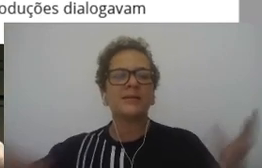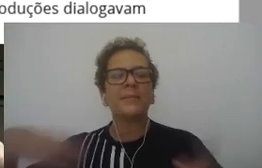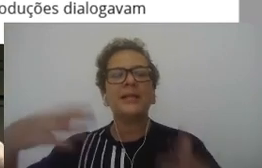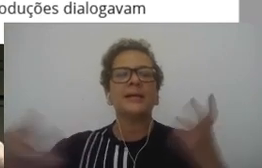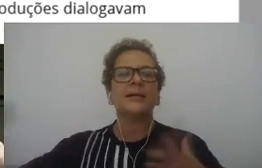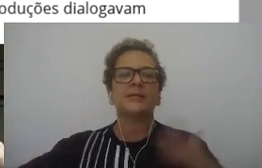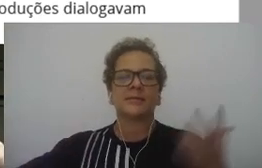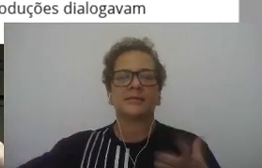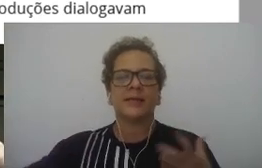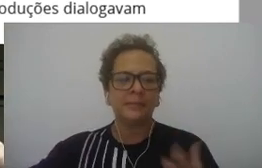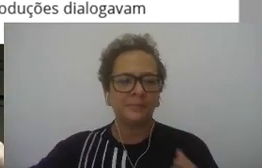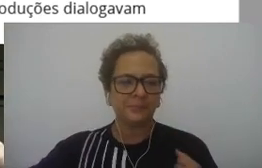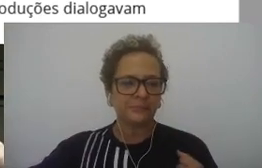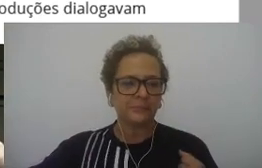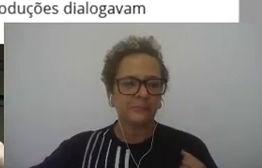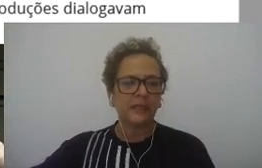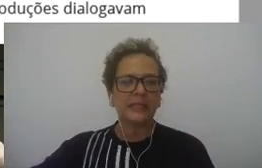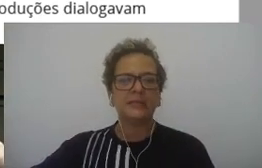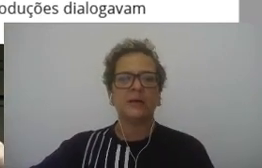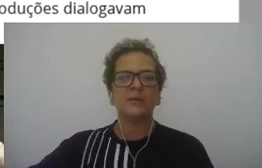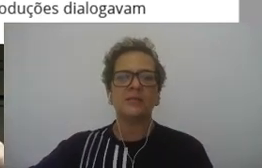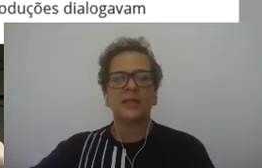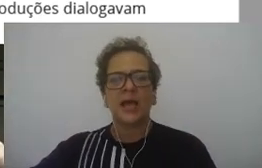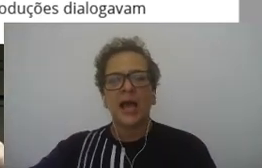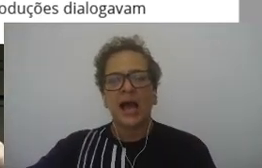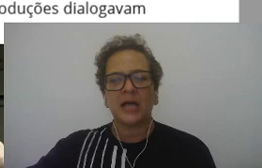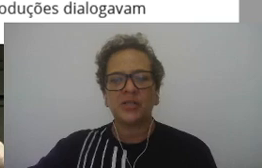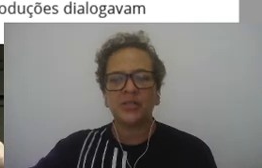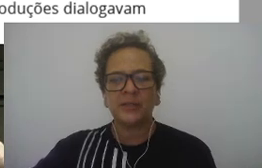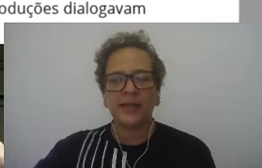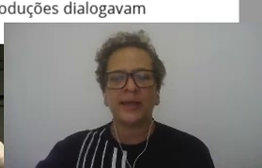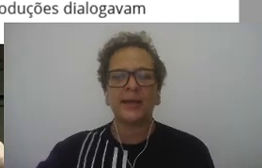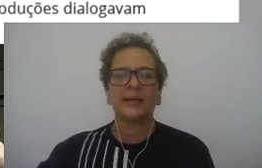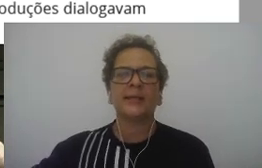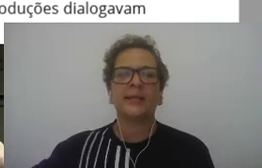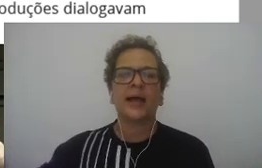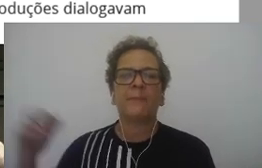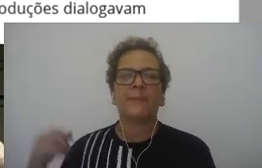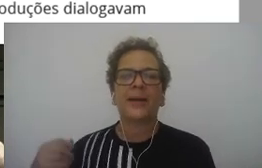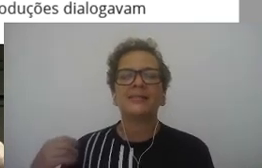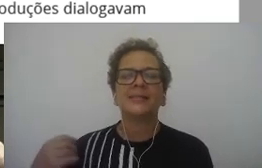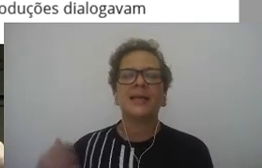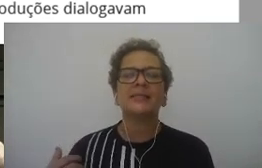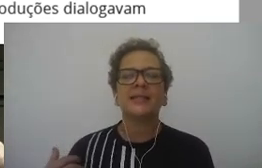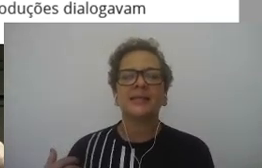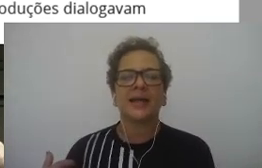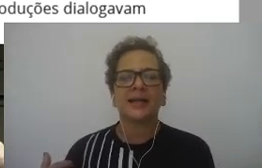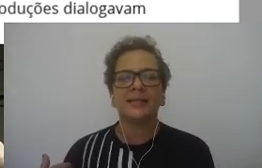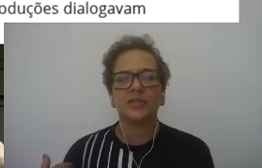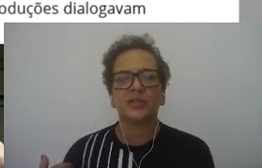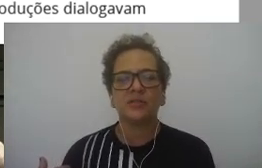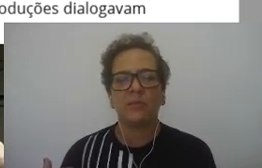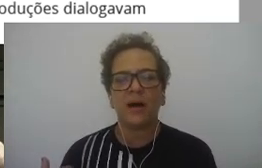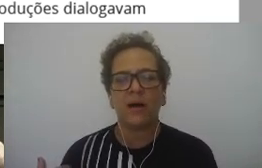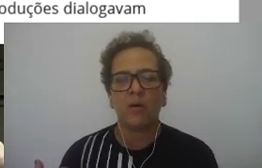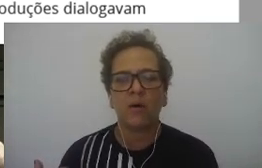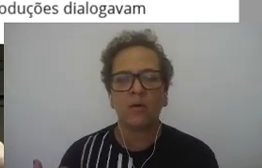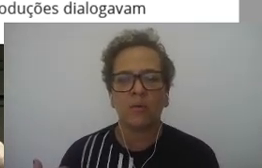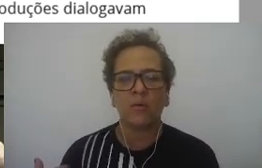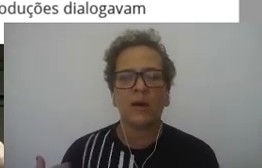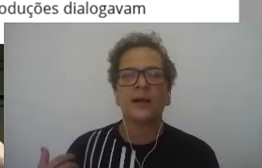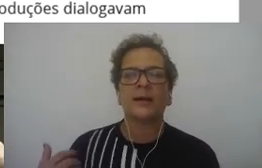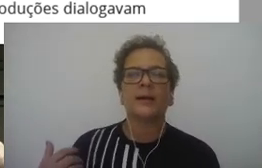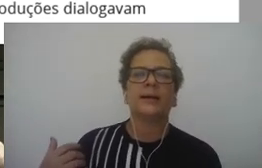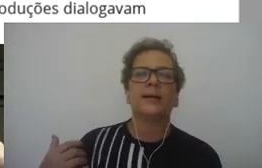uma semelhança né então assim a gente tem aí a presença das características do